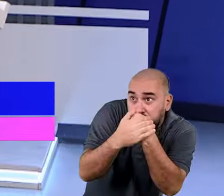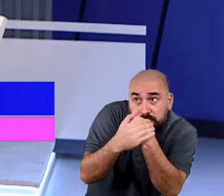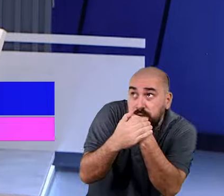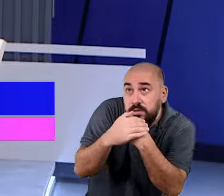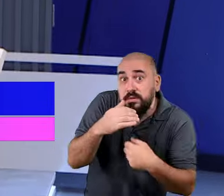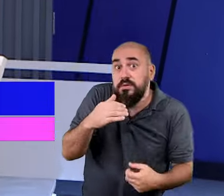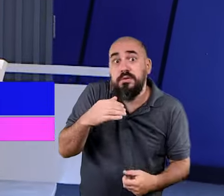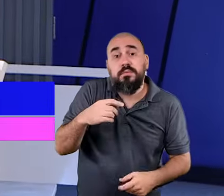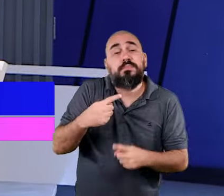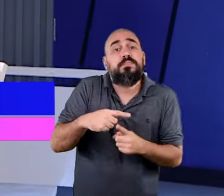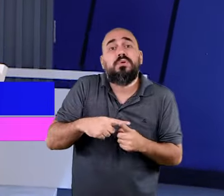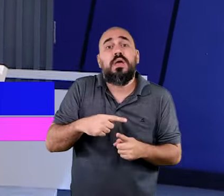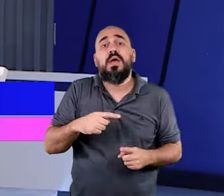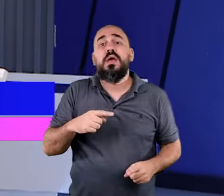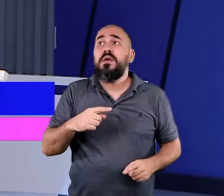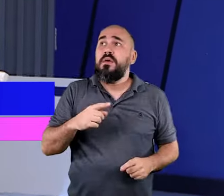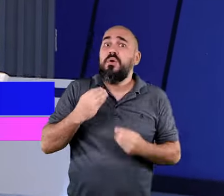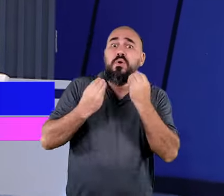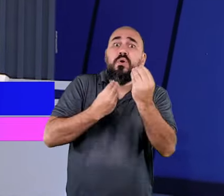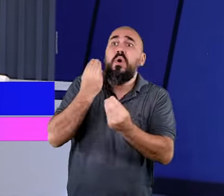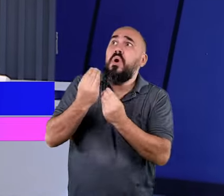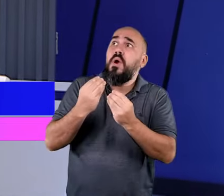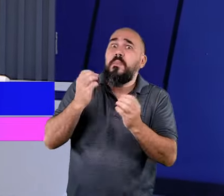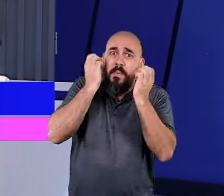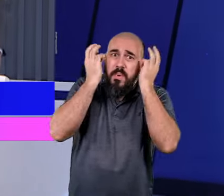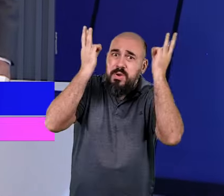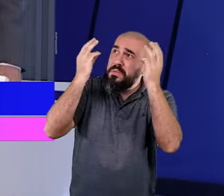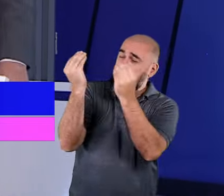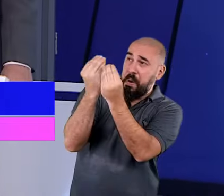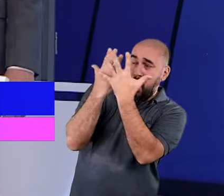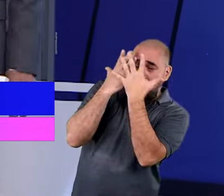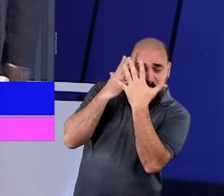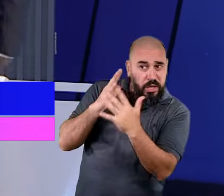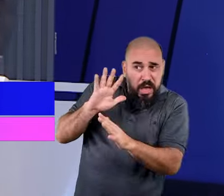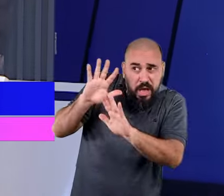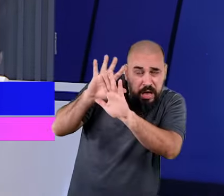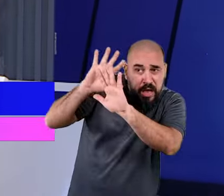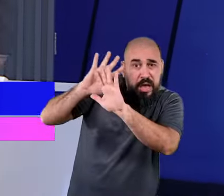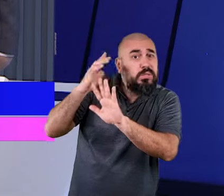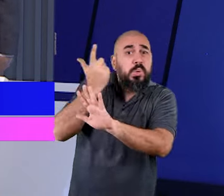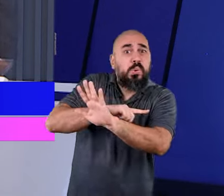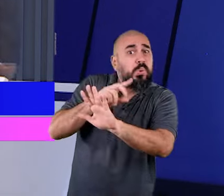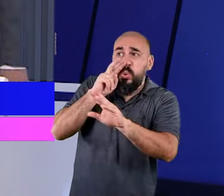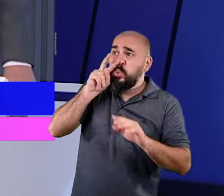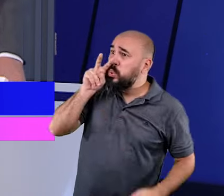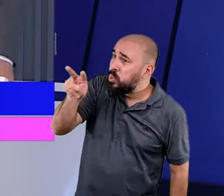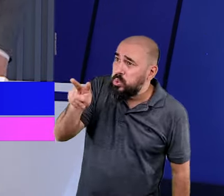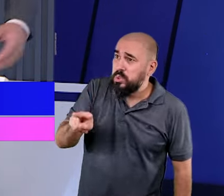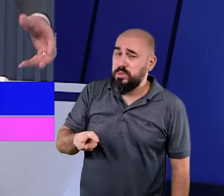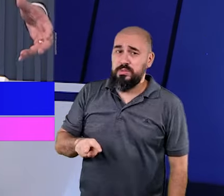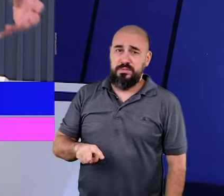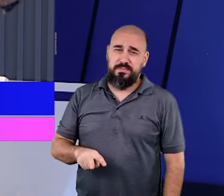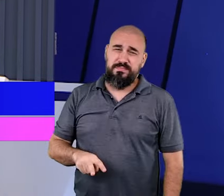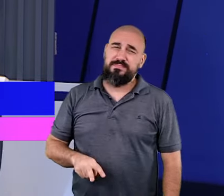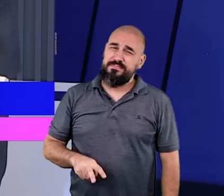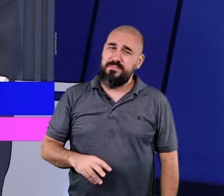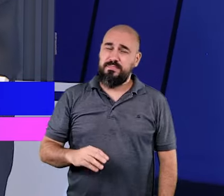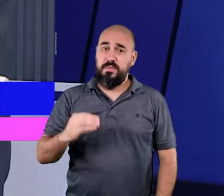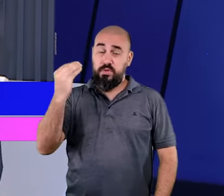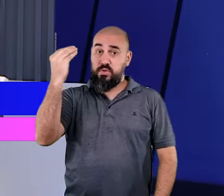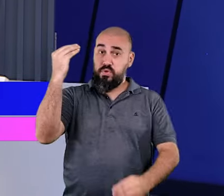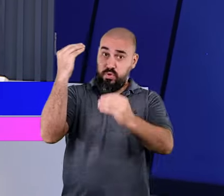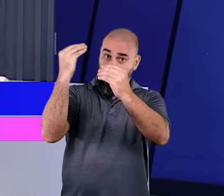era impossível olhar para Moisés da forma como Moisés estava. A glória é algo